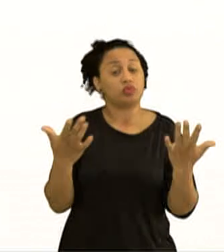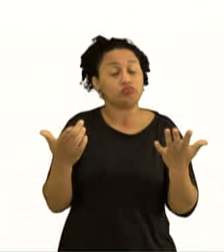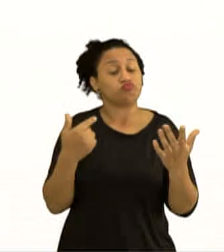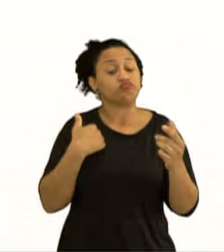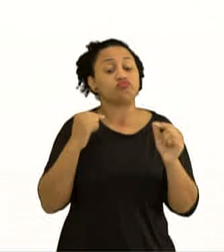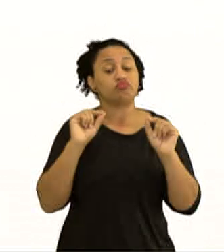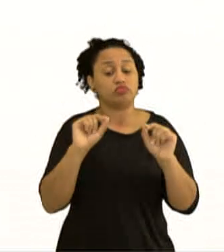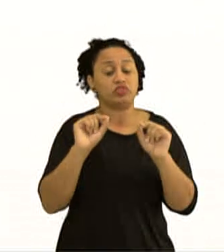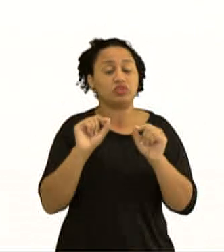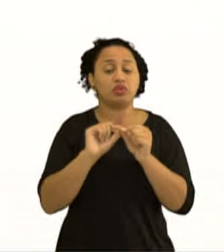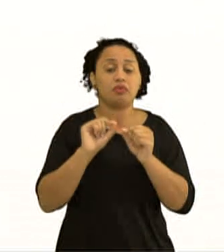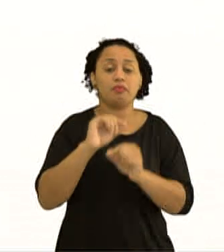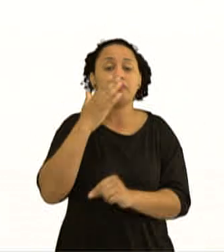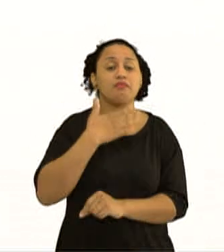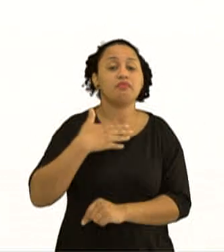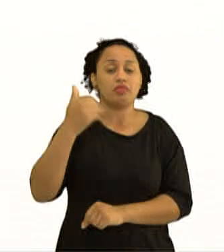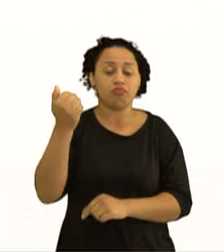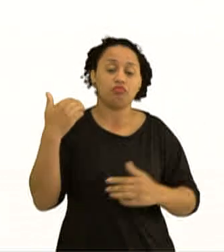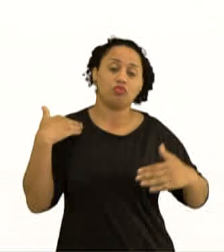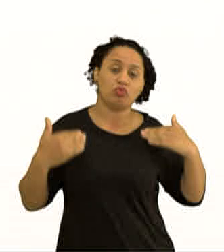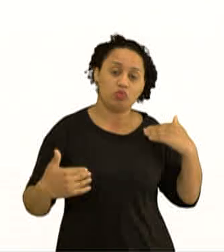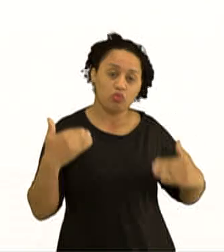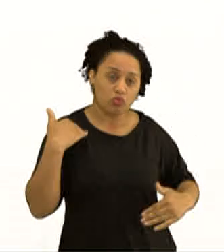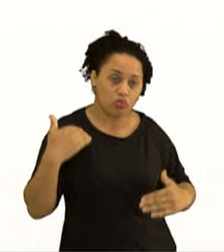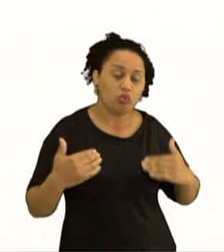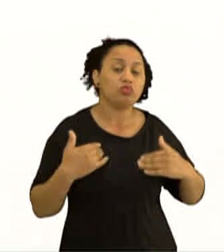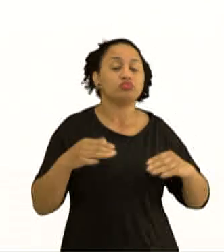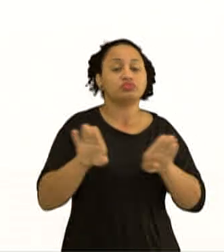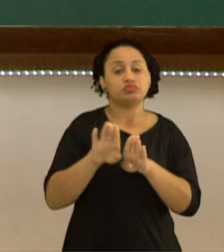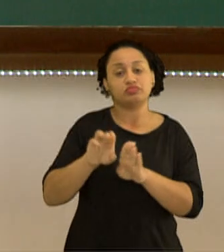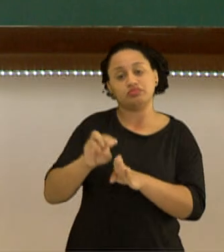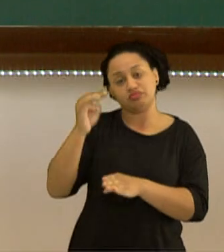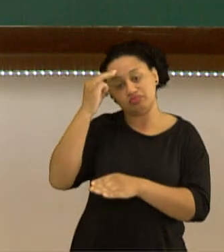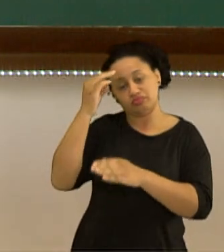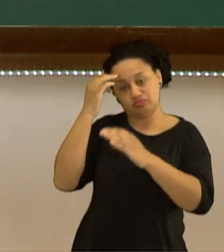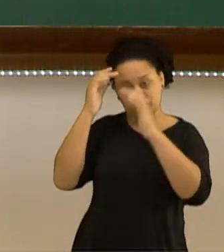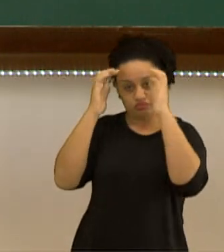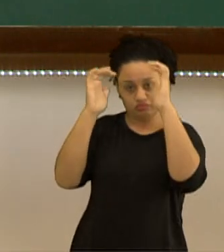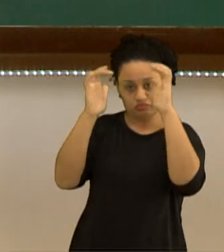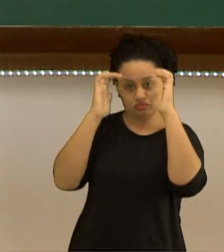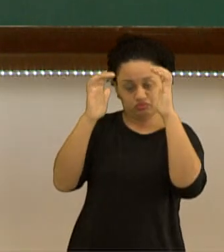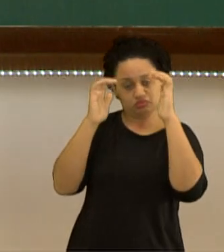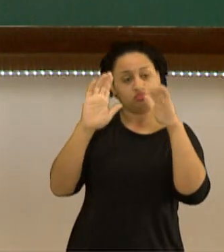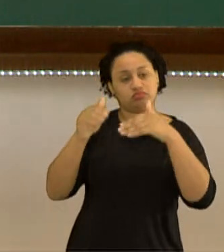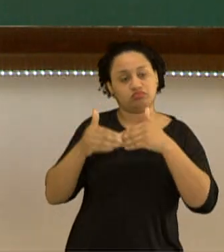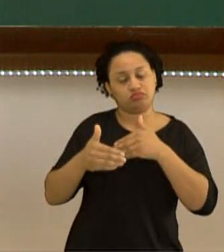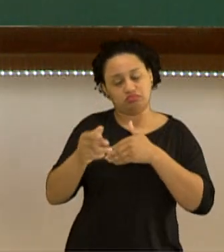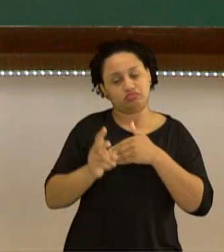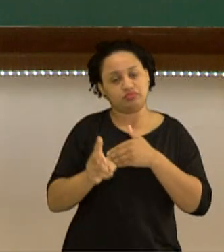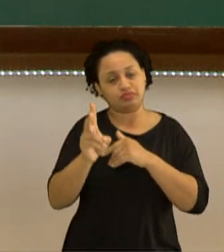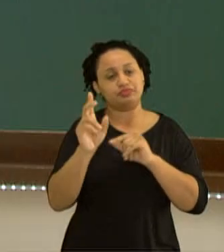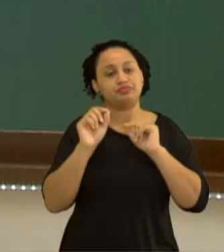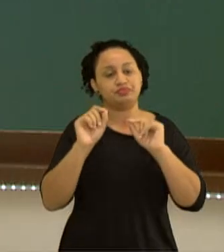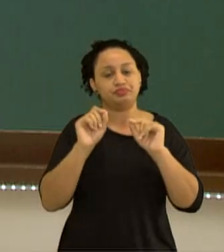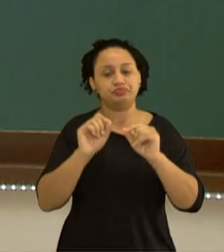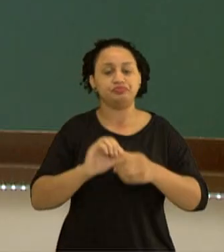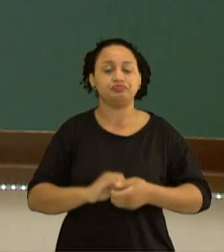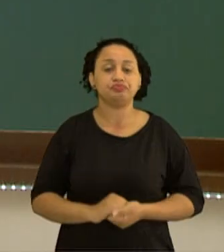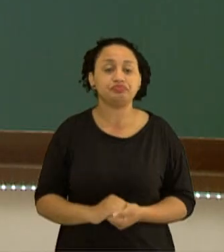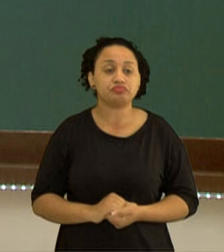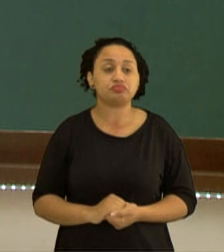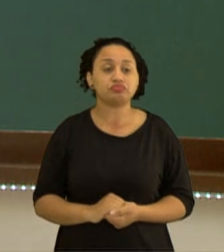únicos de aperfeiçoamento físico e mental. Então, dando sequência,